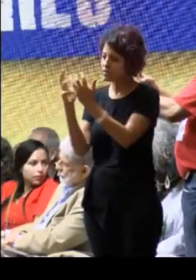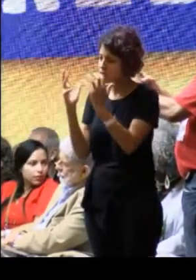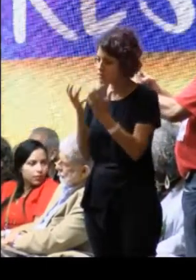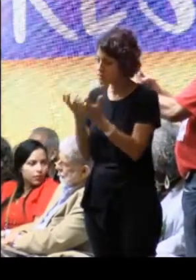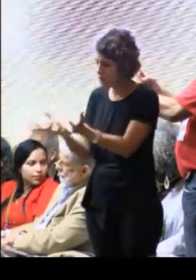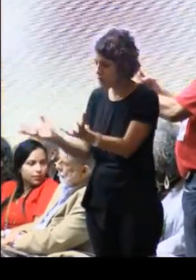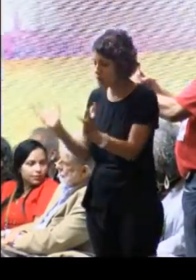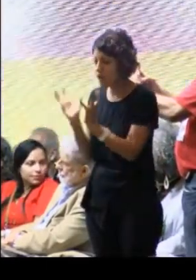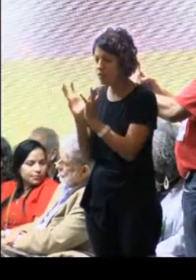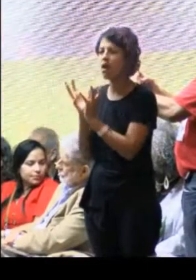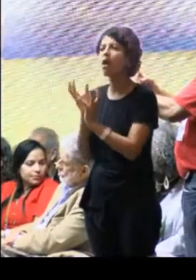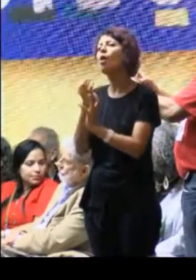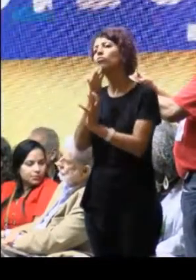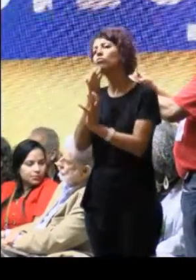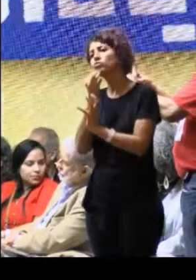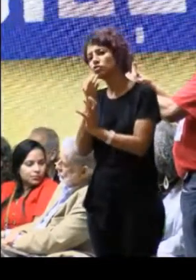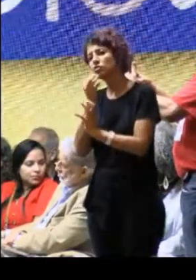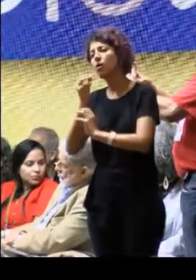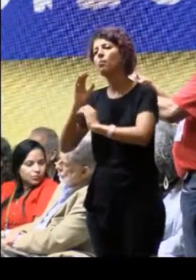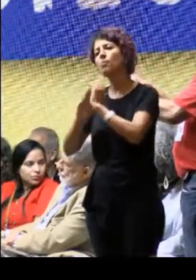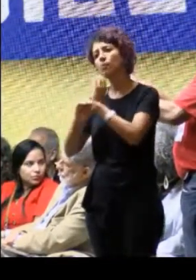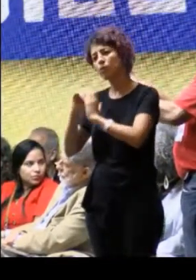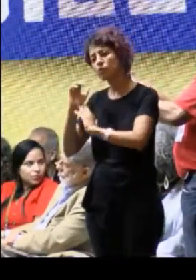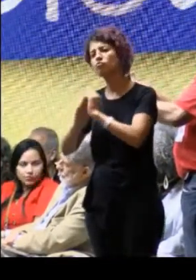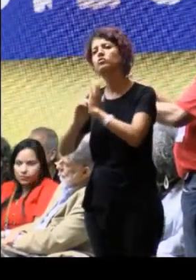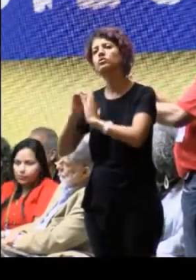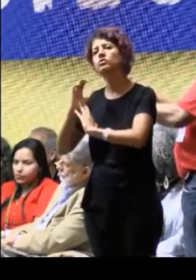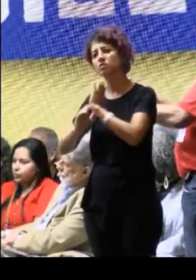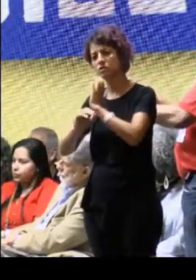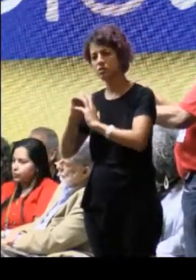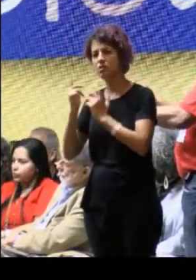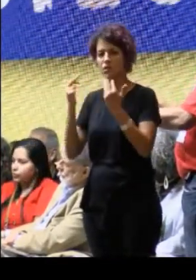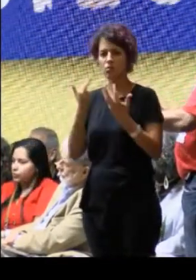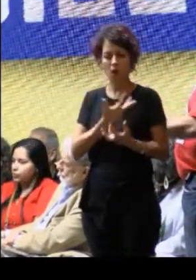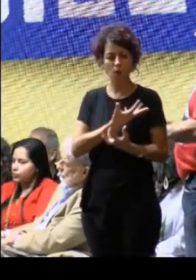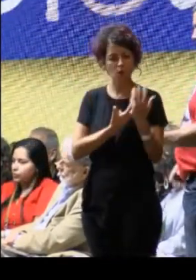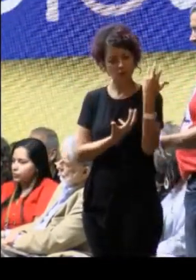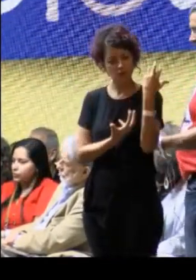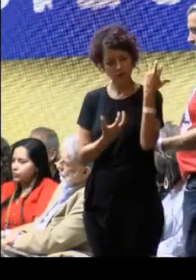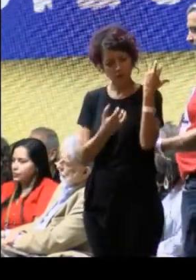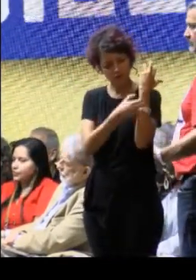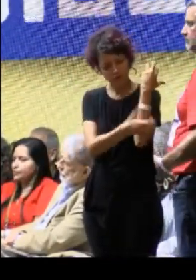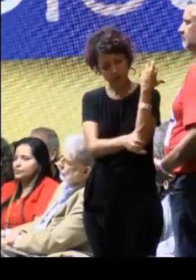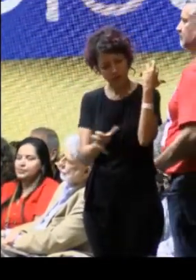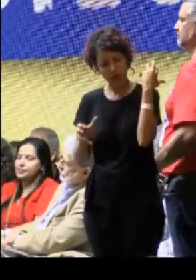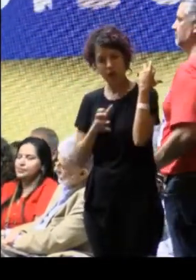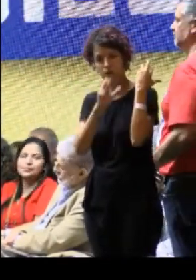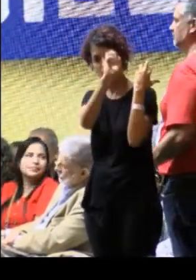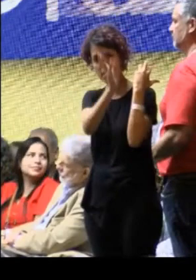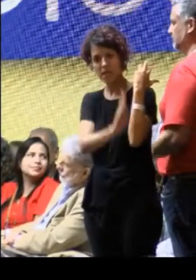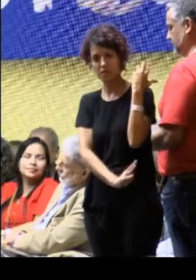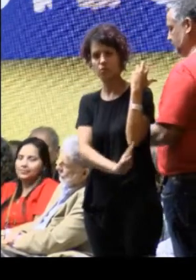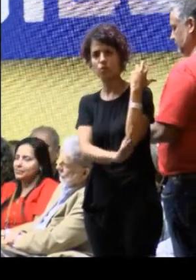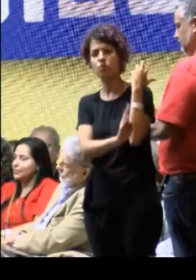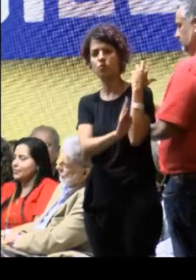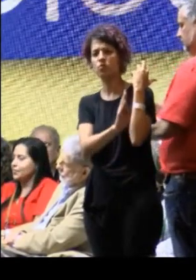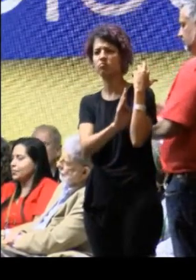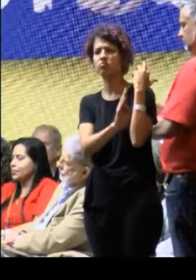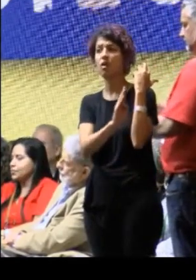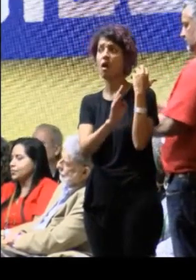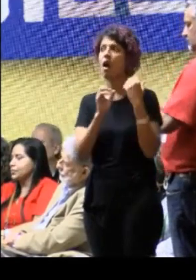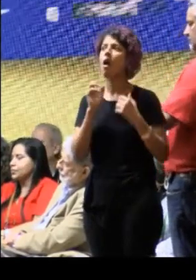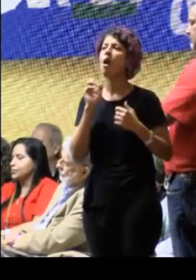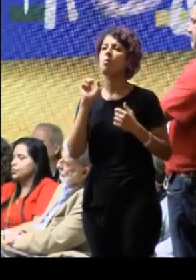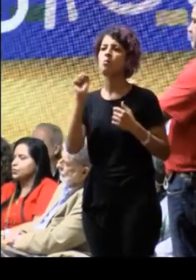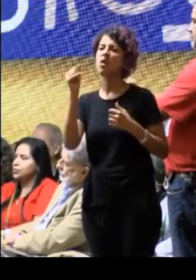pudesse produzir com a mesma qualidade que produz o cerrado brasileiro. Depois que nós saímos do governo, disseram, não, só